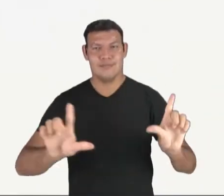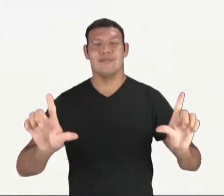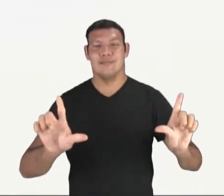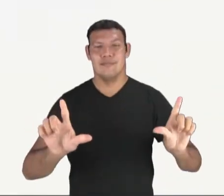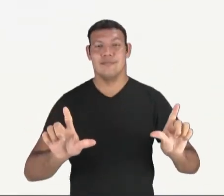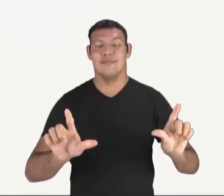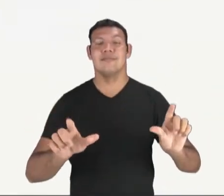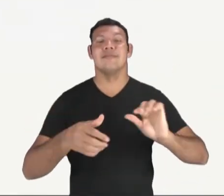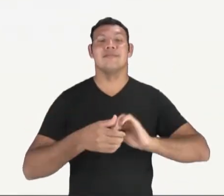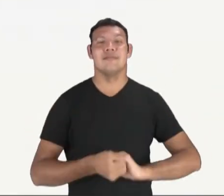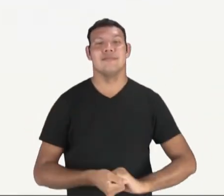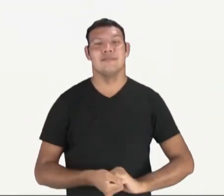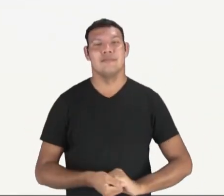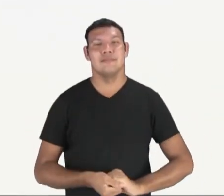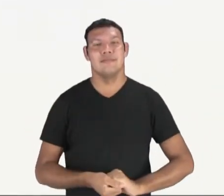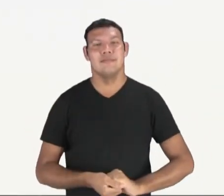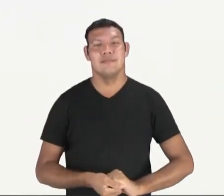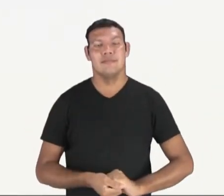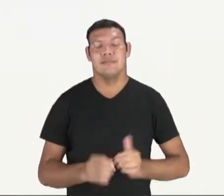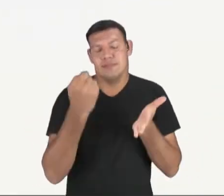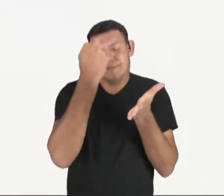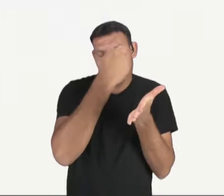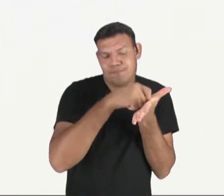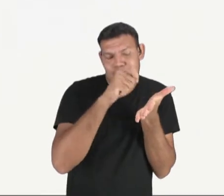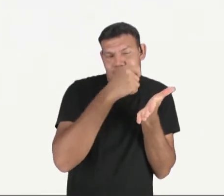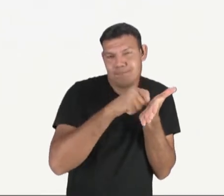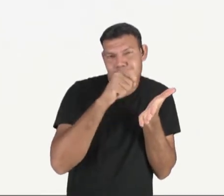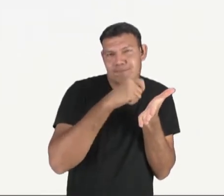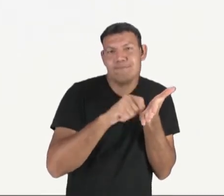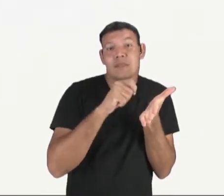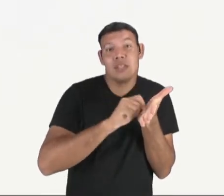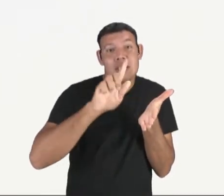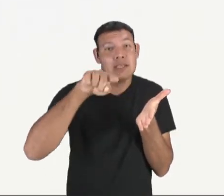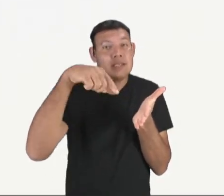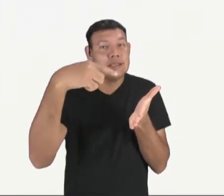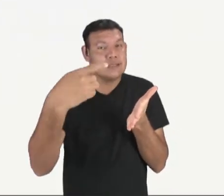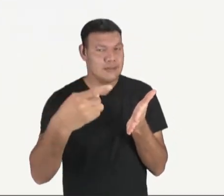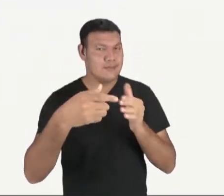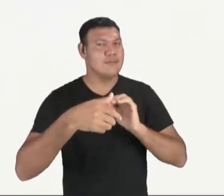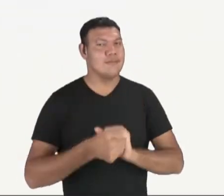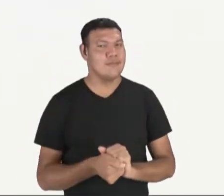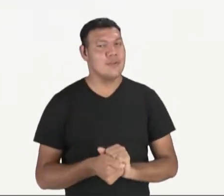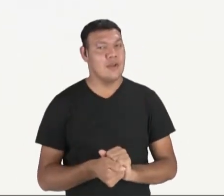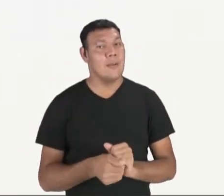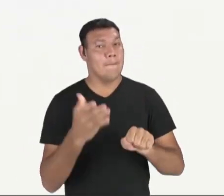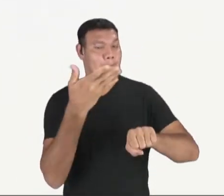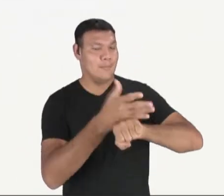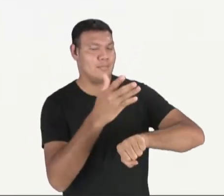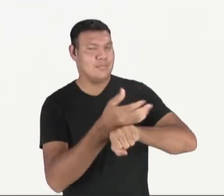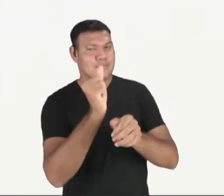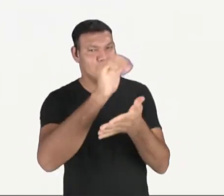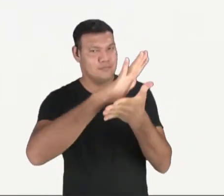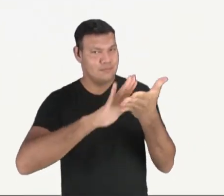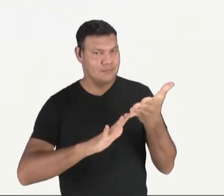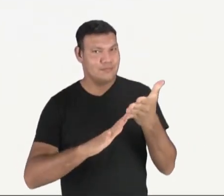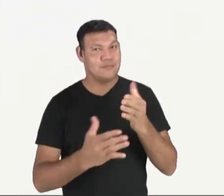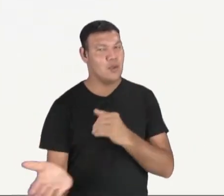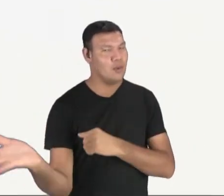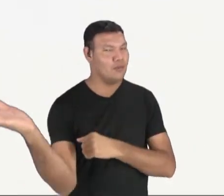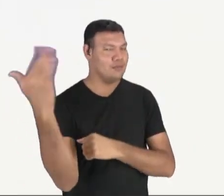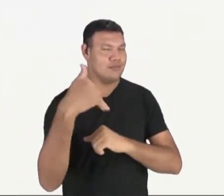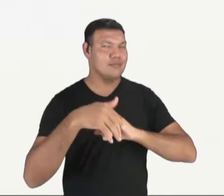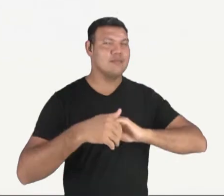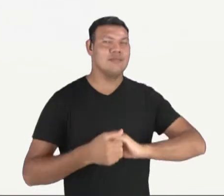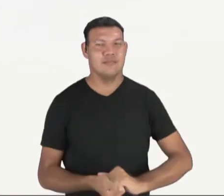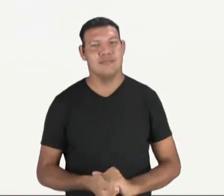o nosso material, façam as suas anotações e depois nós vamos fazer o exercitando de hoje. Então, venha